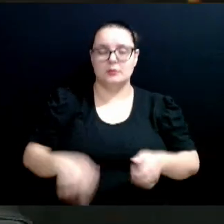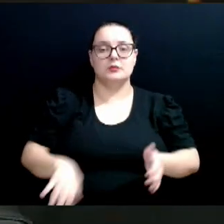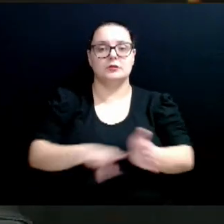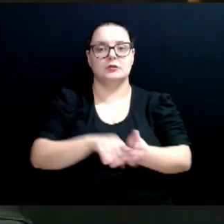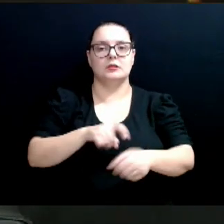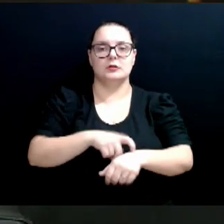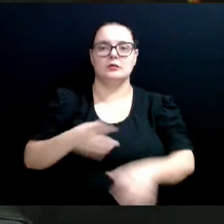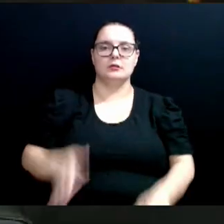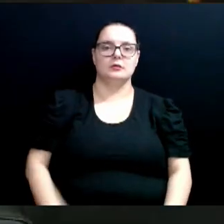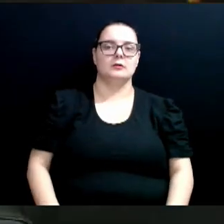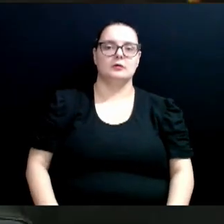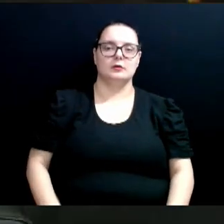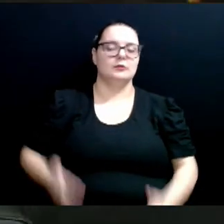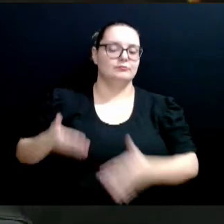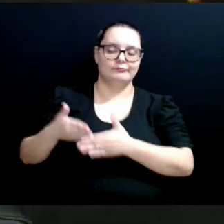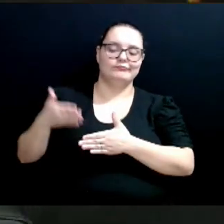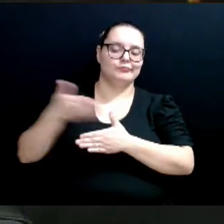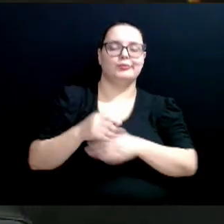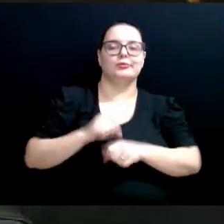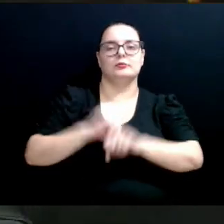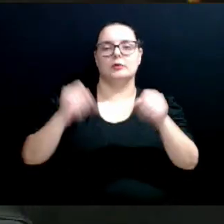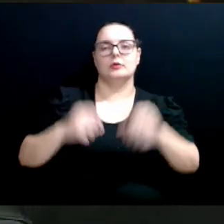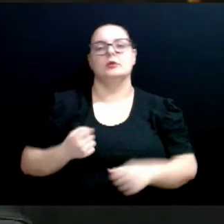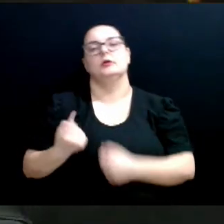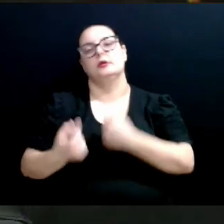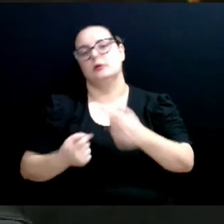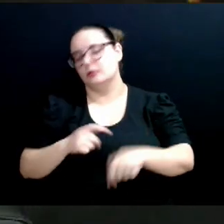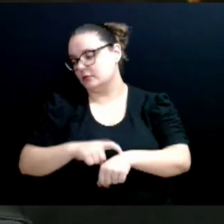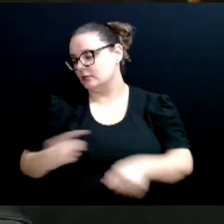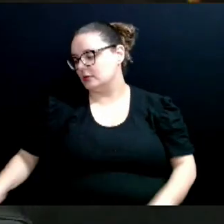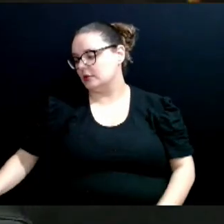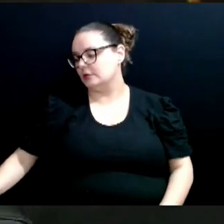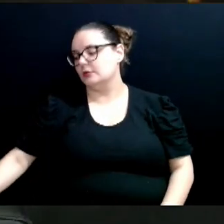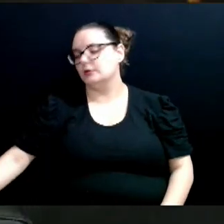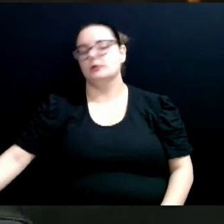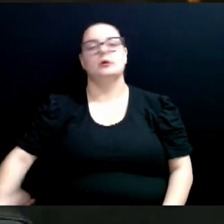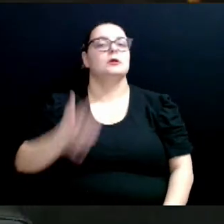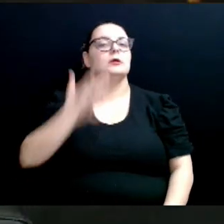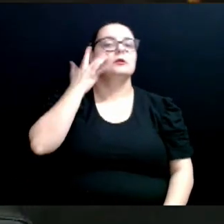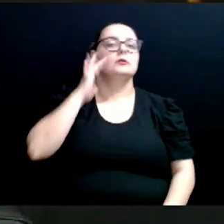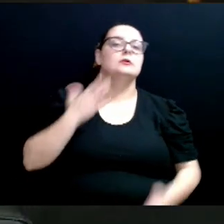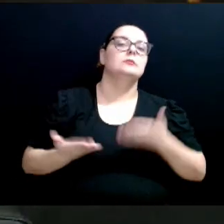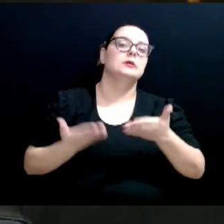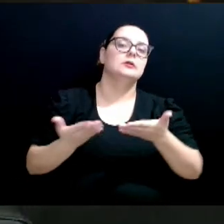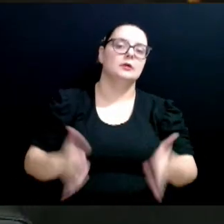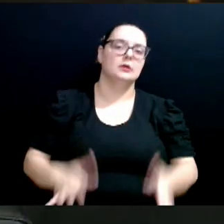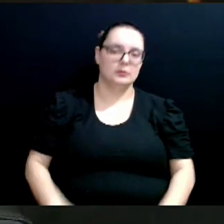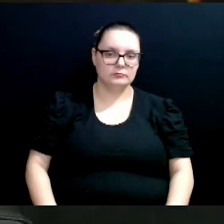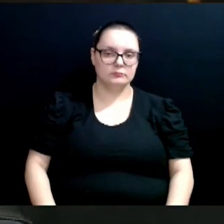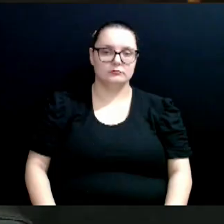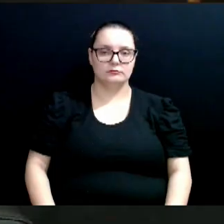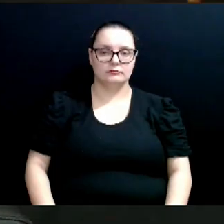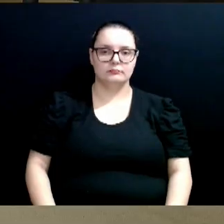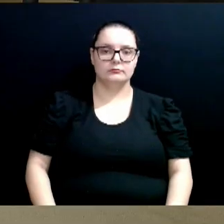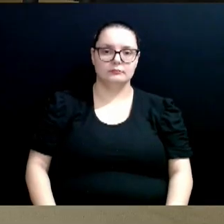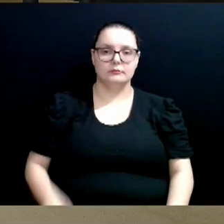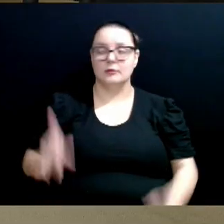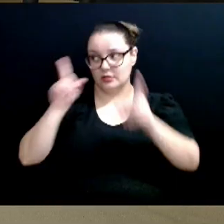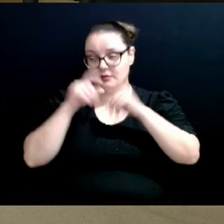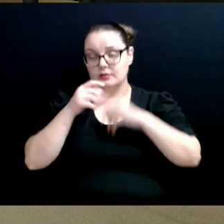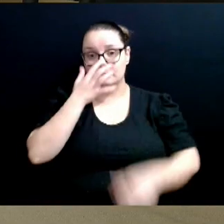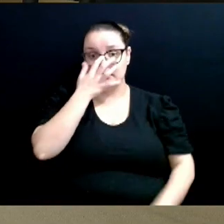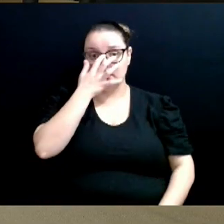vai extrapolar, em algum momento vai, e aí você não vai saber como lidar, né? Então é bem delicado. Por isso que